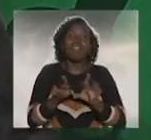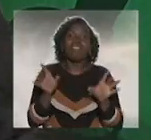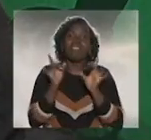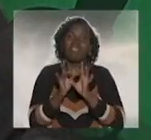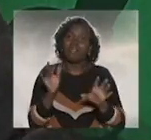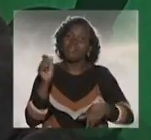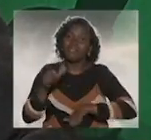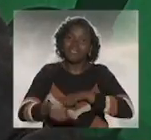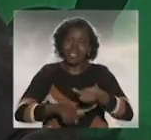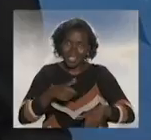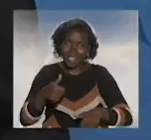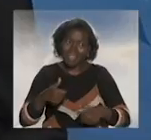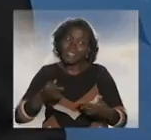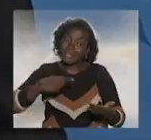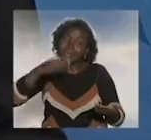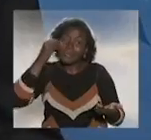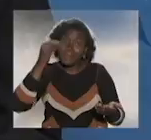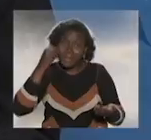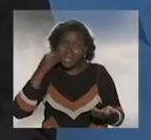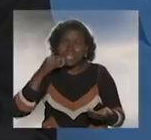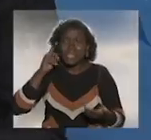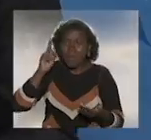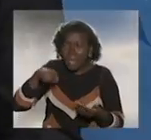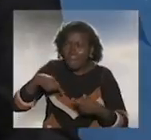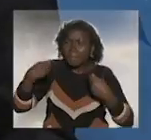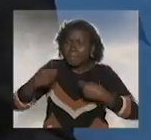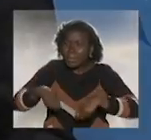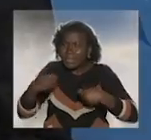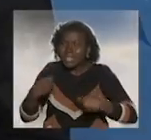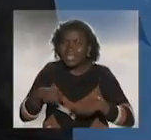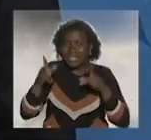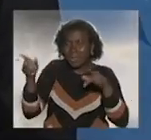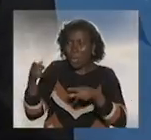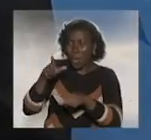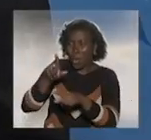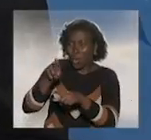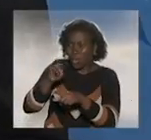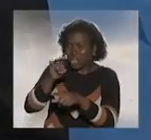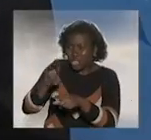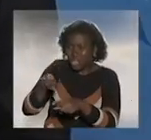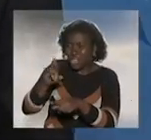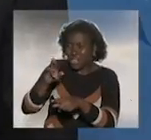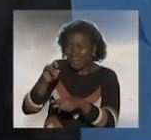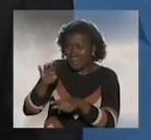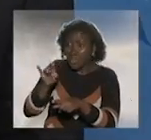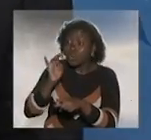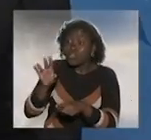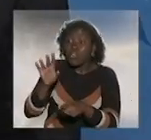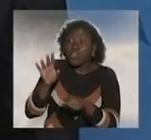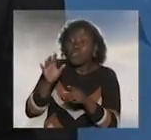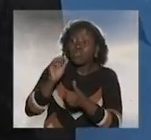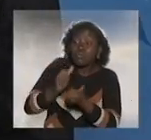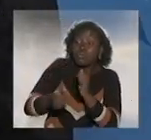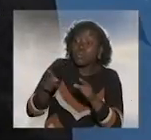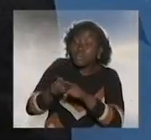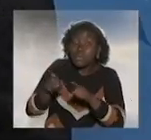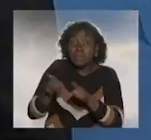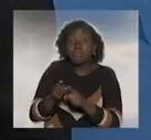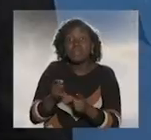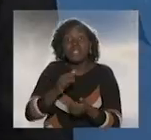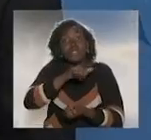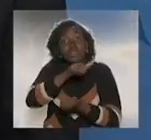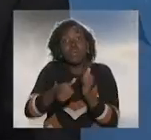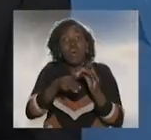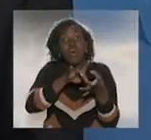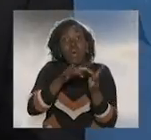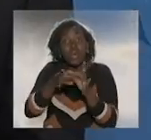isso que nós estamos experimentando. É isso, deputado. Tem que se oxigenar realmente, conforme disse o Luiz Ribeiro, não só no futebol, mas também nos esportes